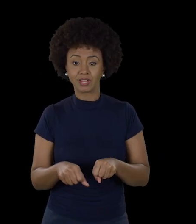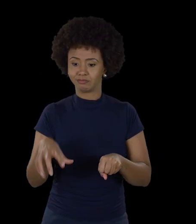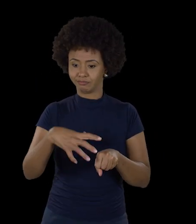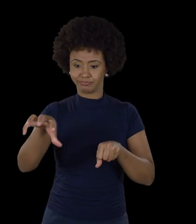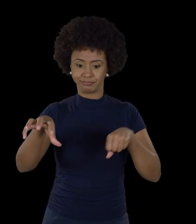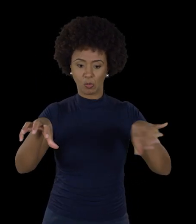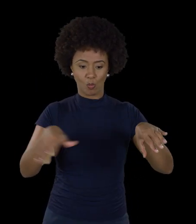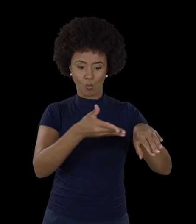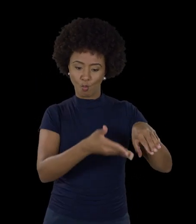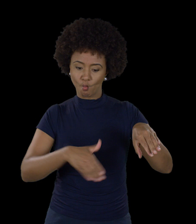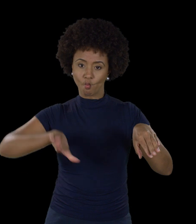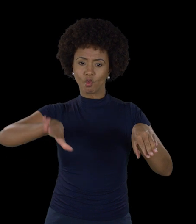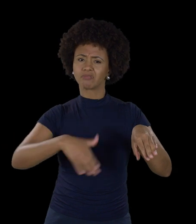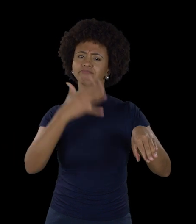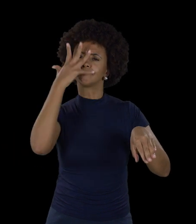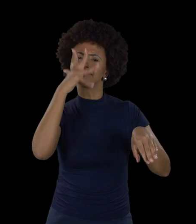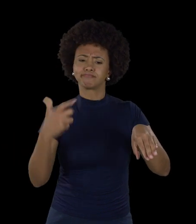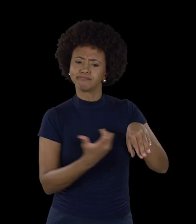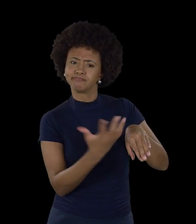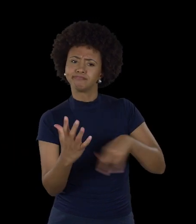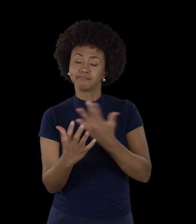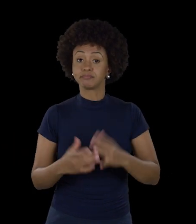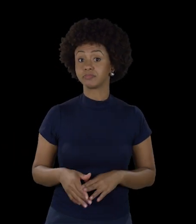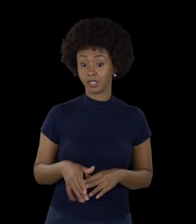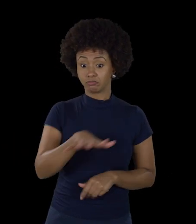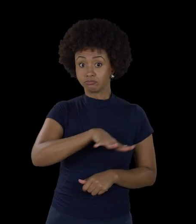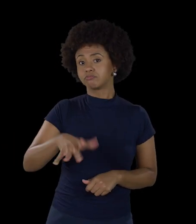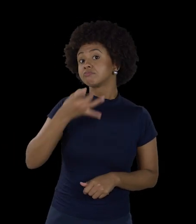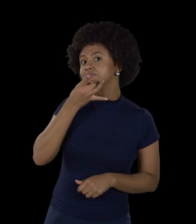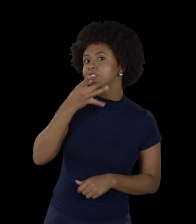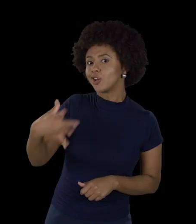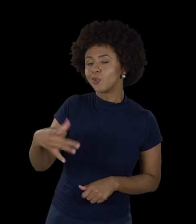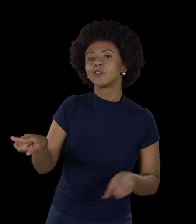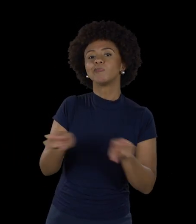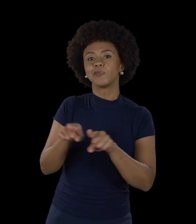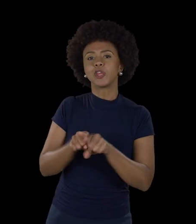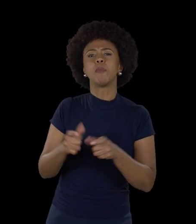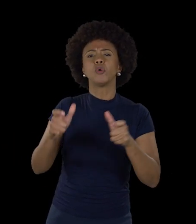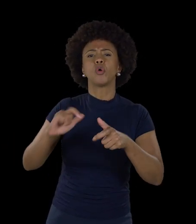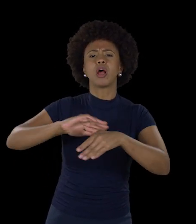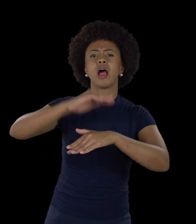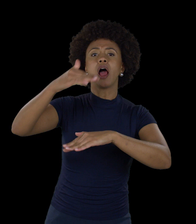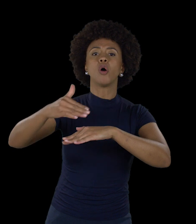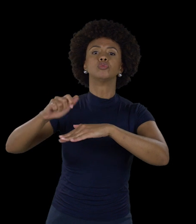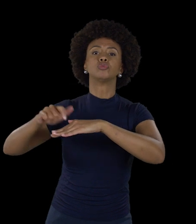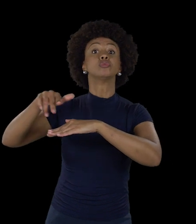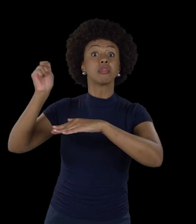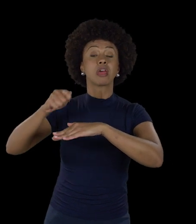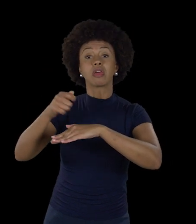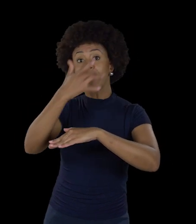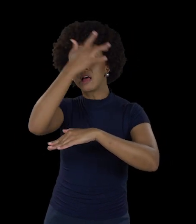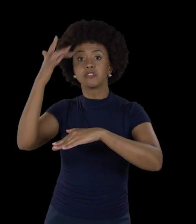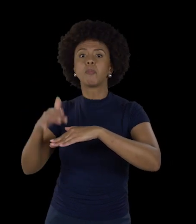por vale é uma constante na paisagem local. No caminho para Cachoeiro do Itapemirim fica o mirante mais famoso, também usado